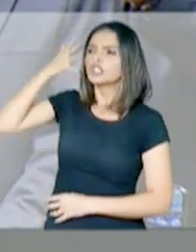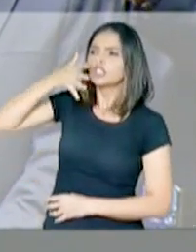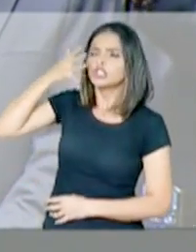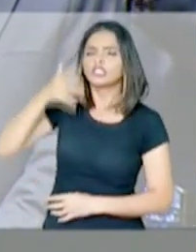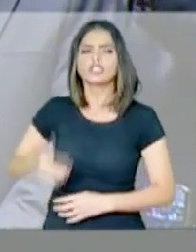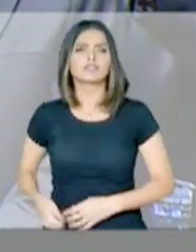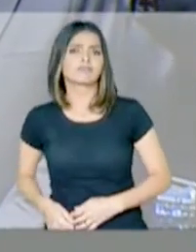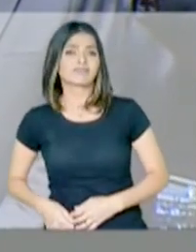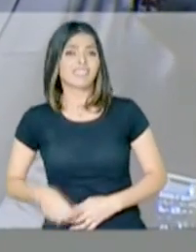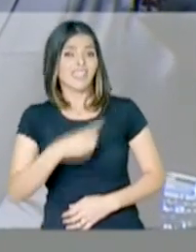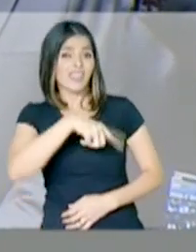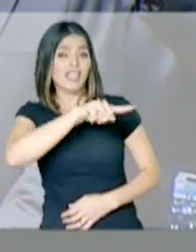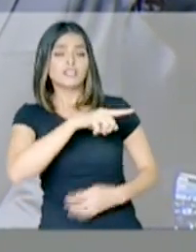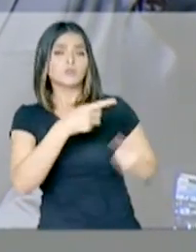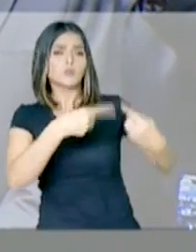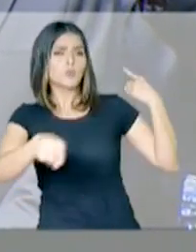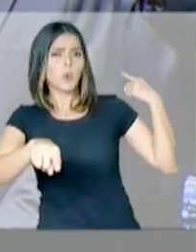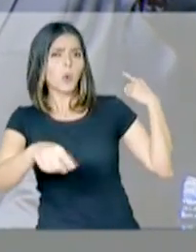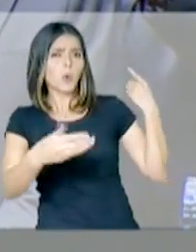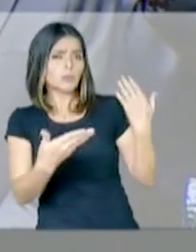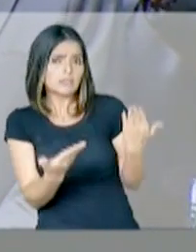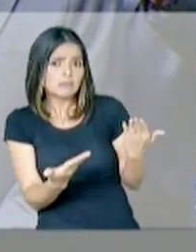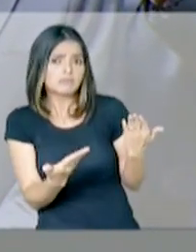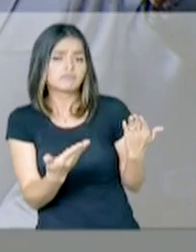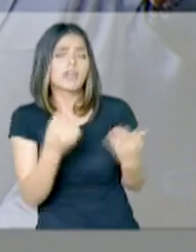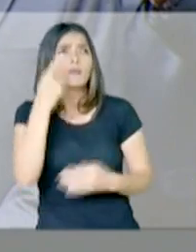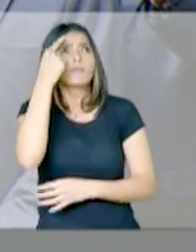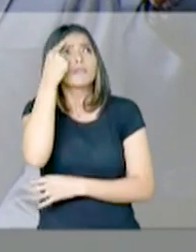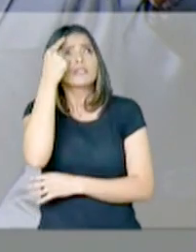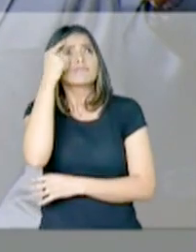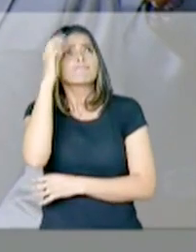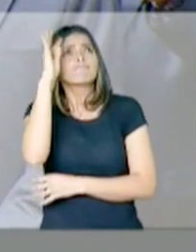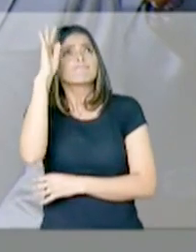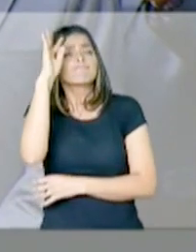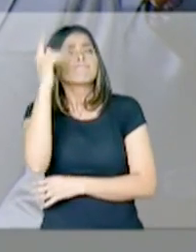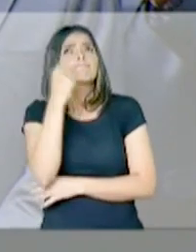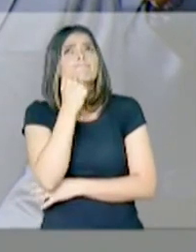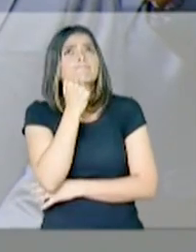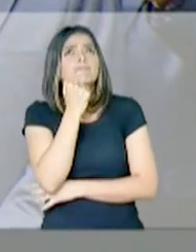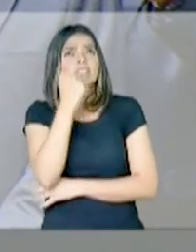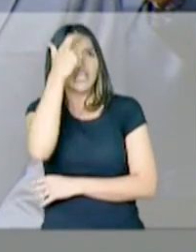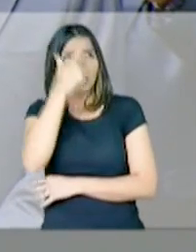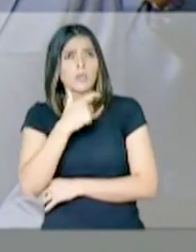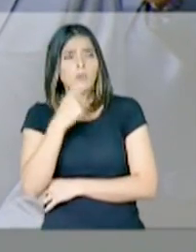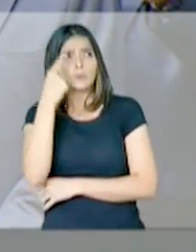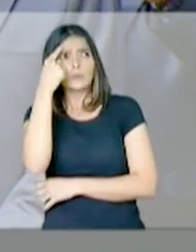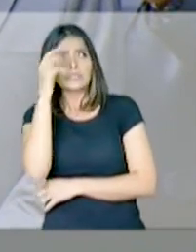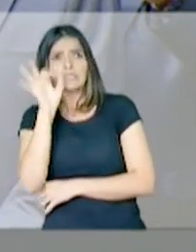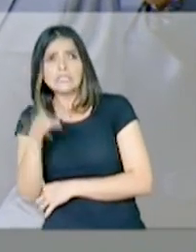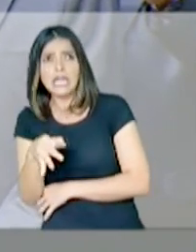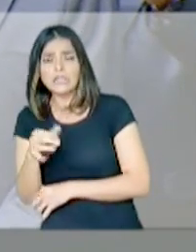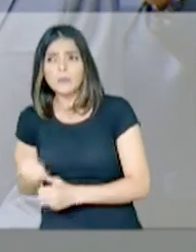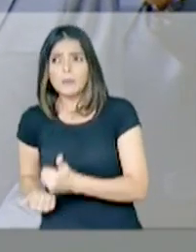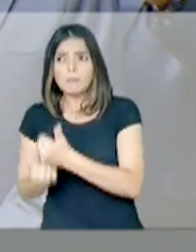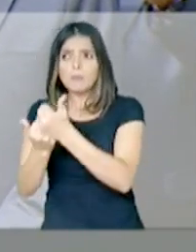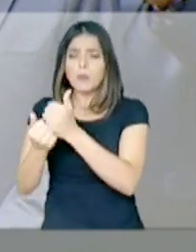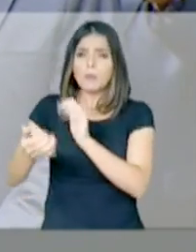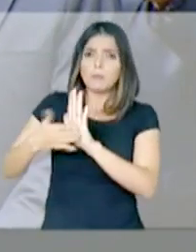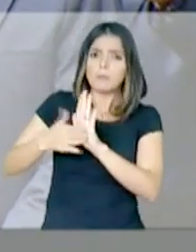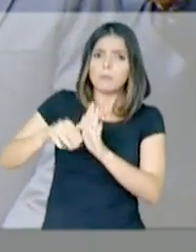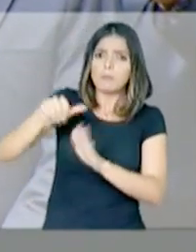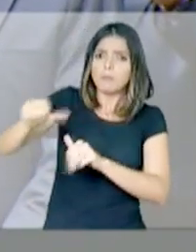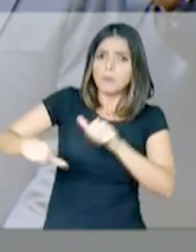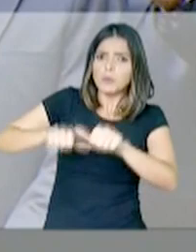os discursos dos que são contra. E às vezes fico perguntando, será que eu de fato estou certo? Ou será que